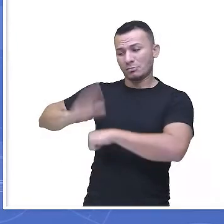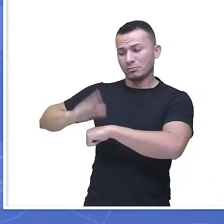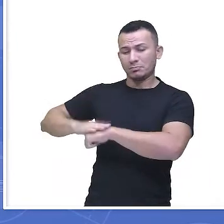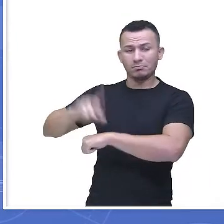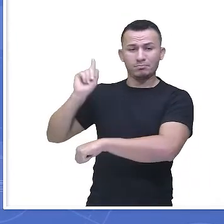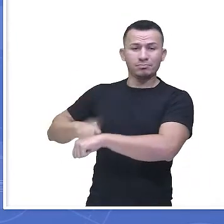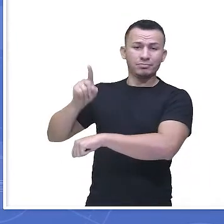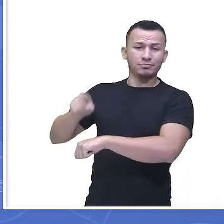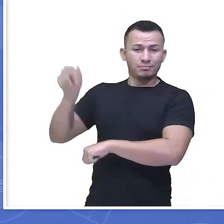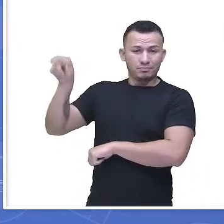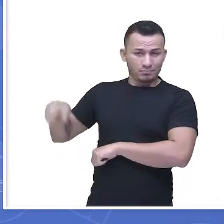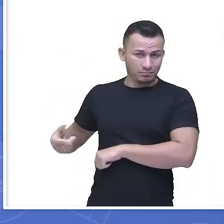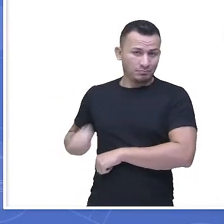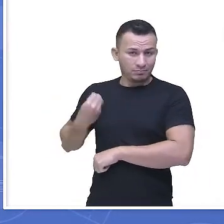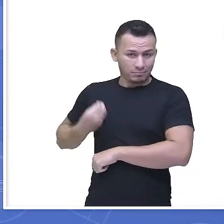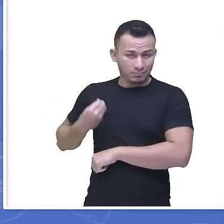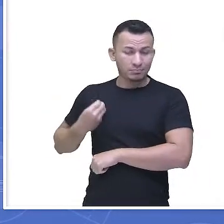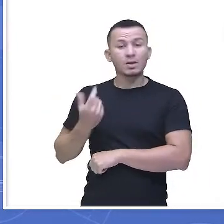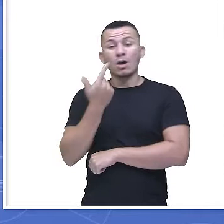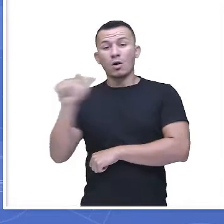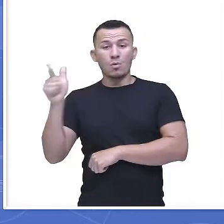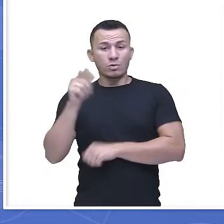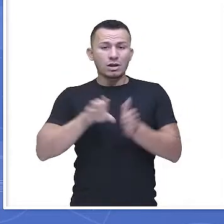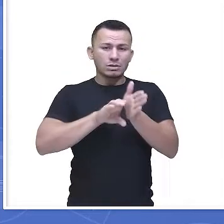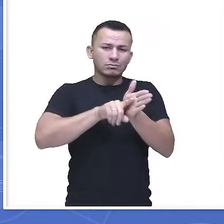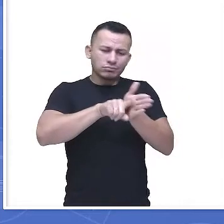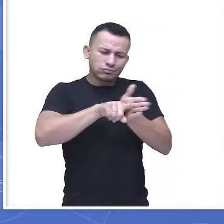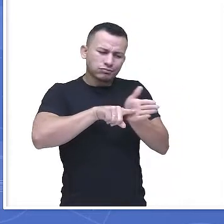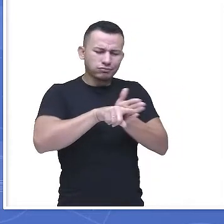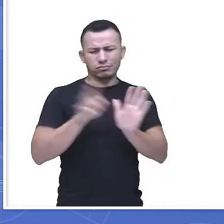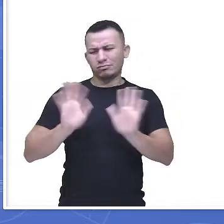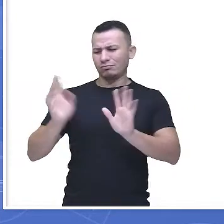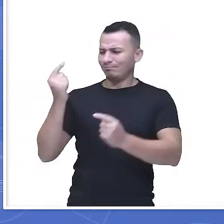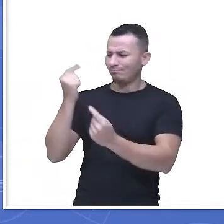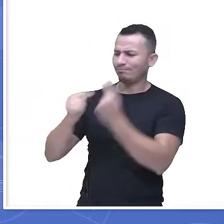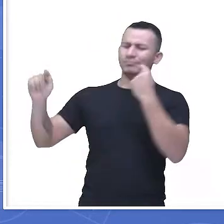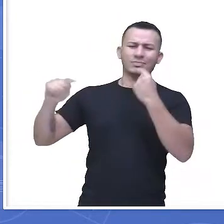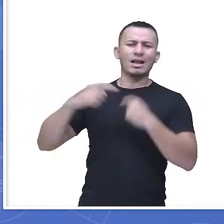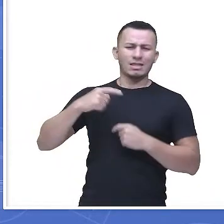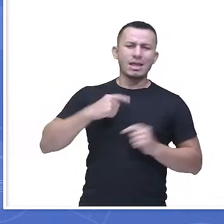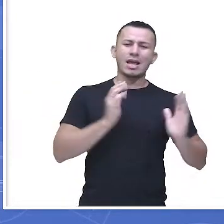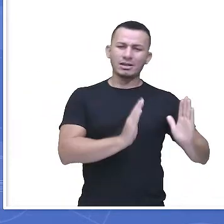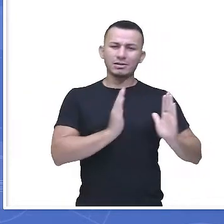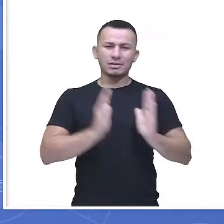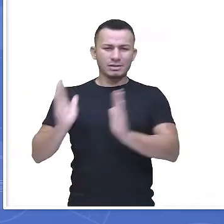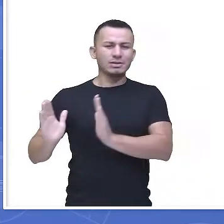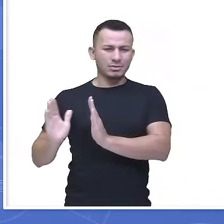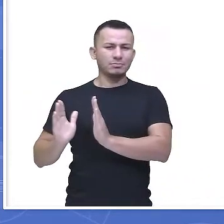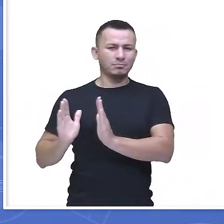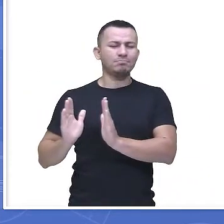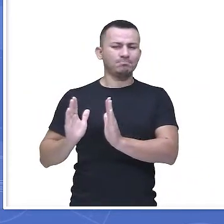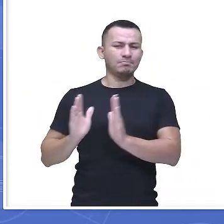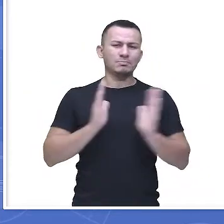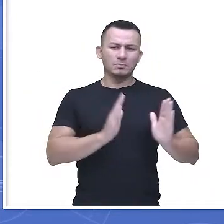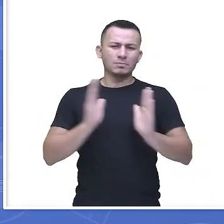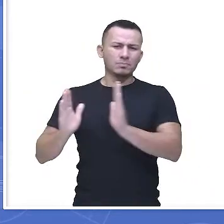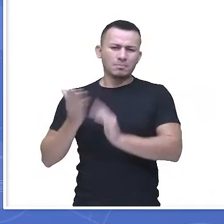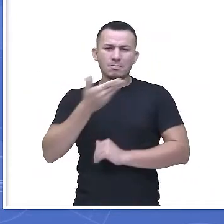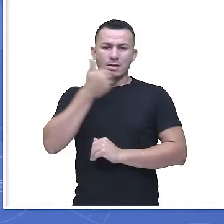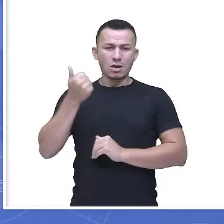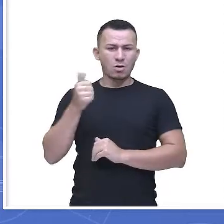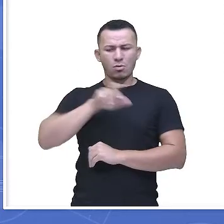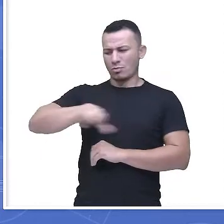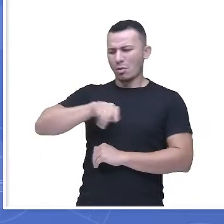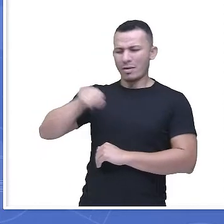a vida espontaneamente, e teve gente que falou, não, tem um processo mais responsável, não é assim que acontece,